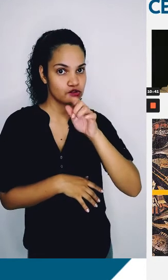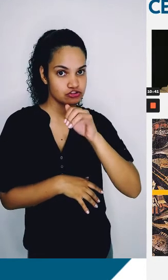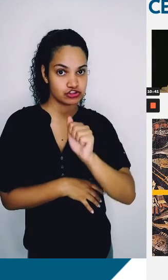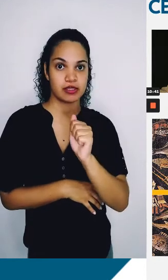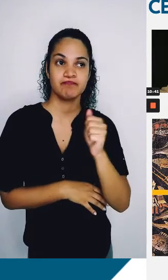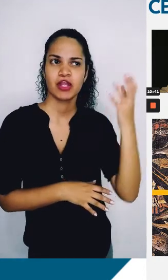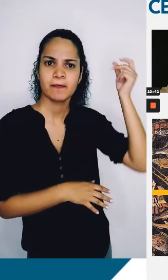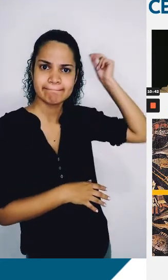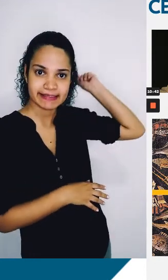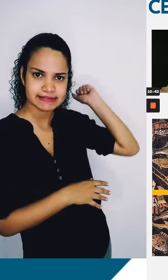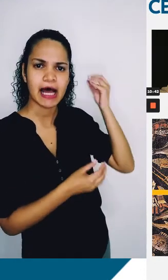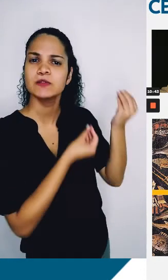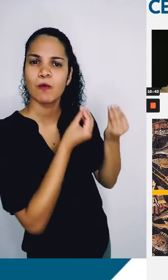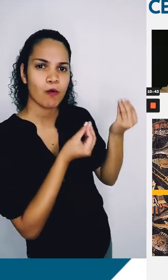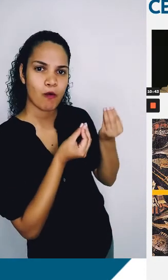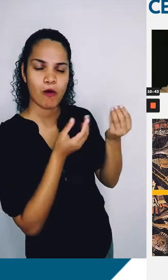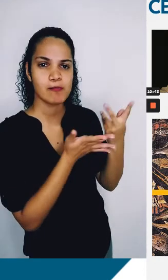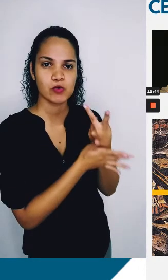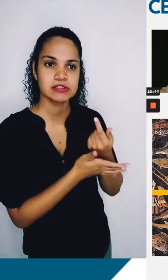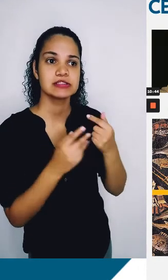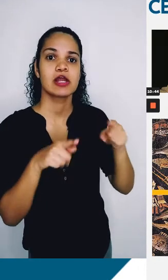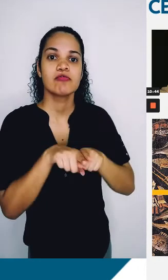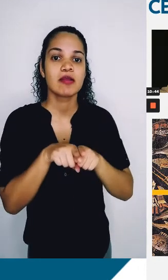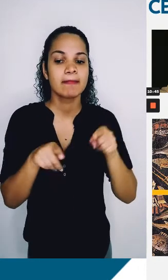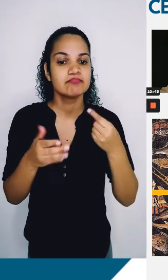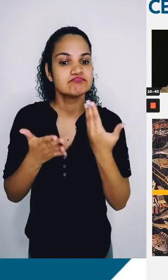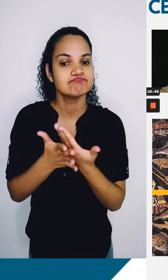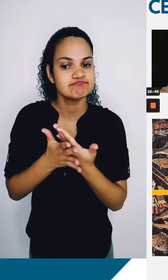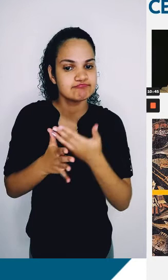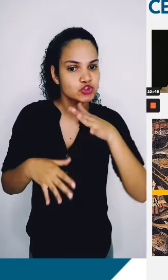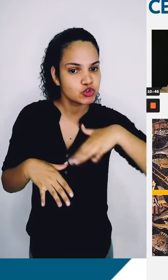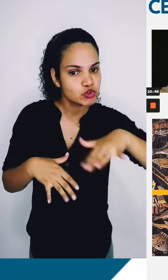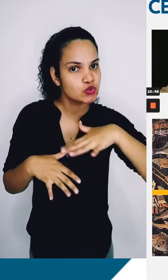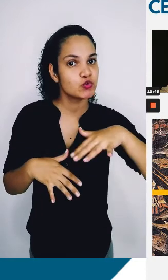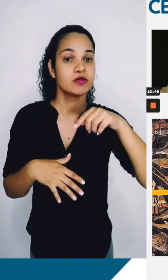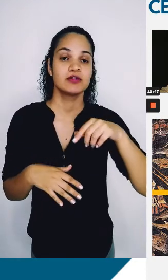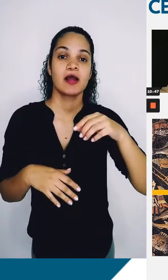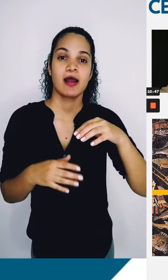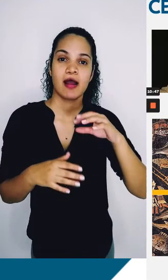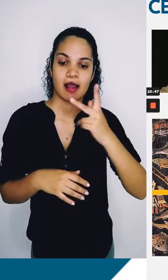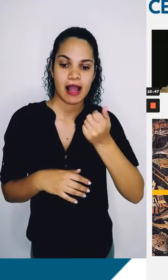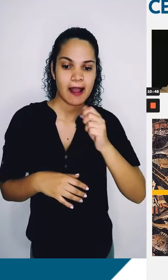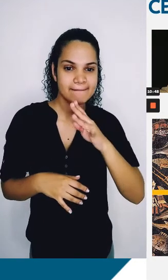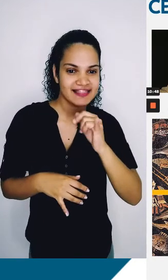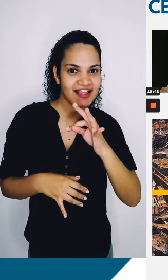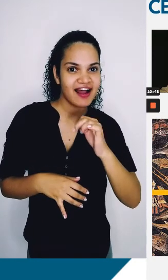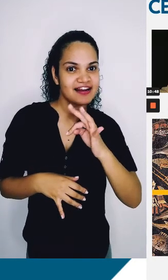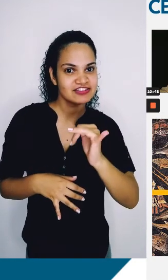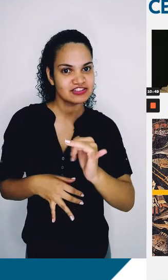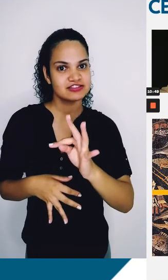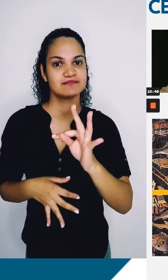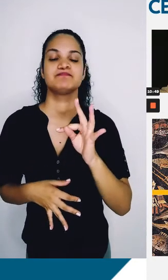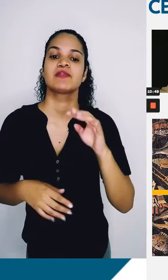a sua sistematização mais recentemente como um campo da biologia, de estudos ecológicos, das definições de habitat e nicho